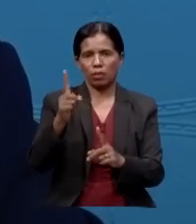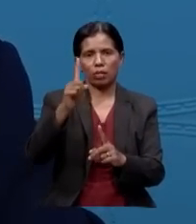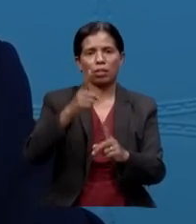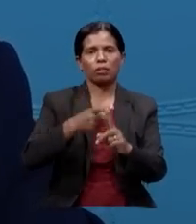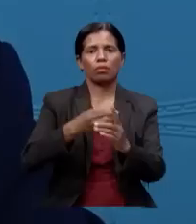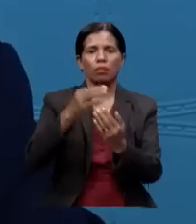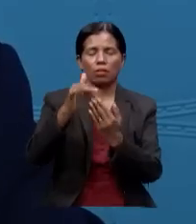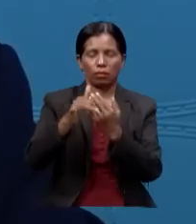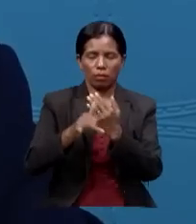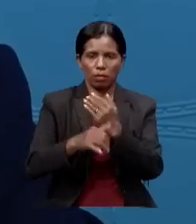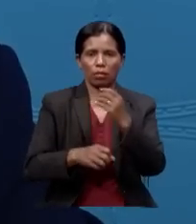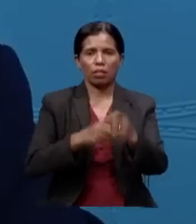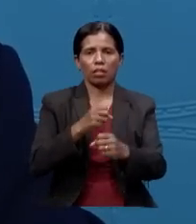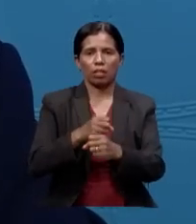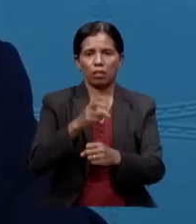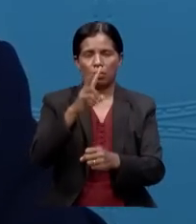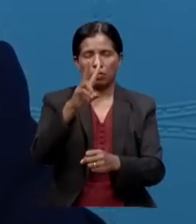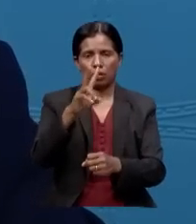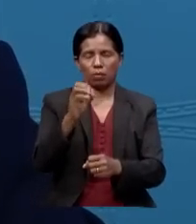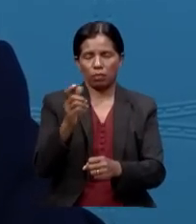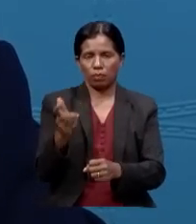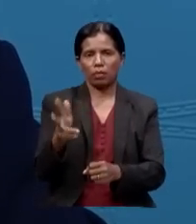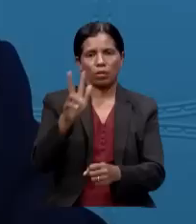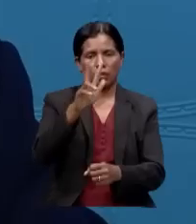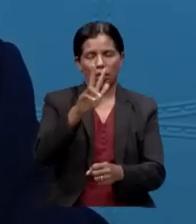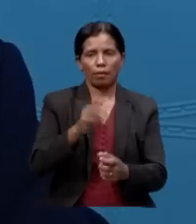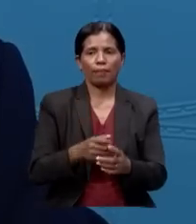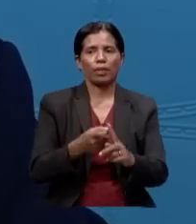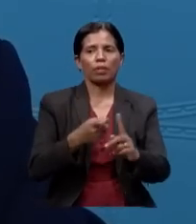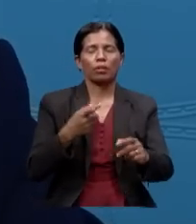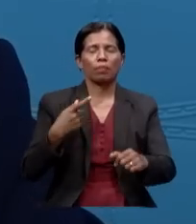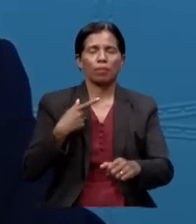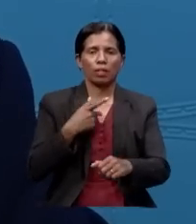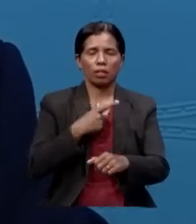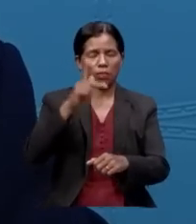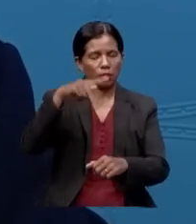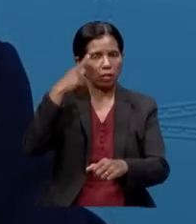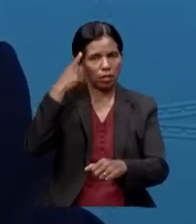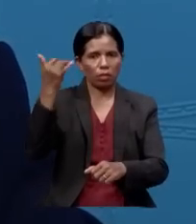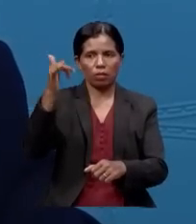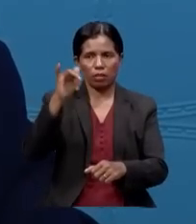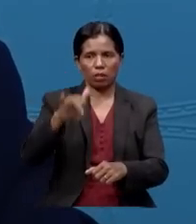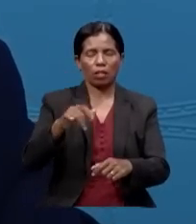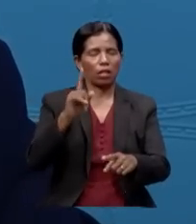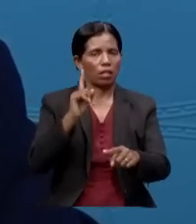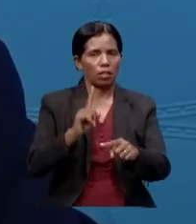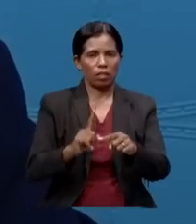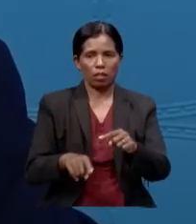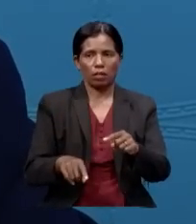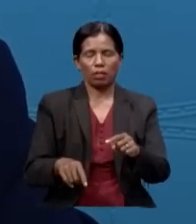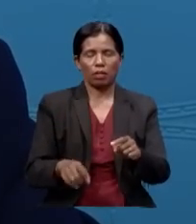Fulan Maio, Tinan Rihon Rua Ronul Recintolo. O suba partido político Sira, a tu lalica